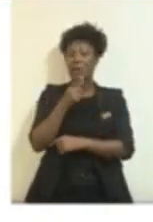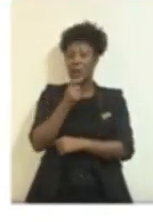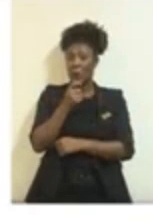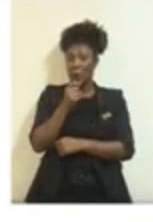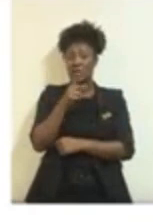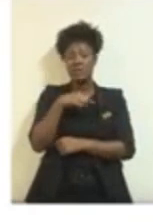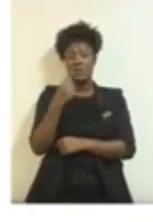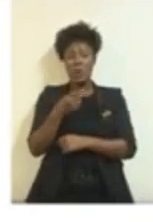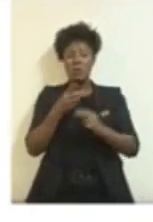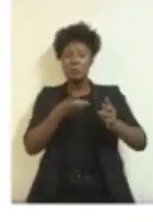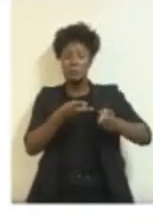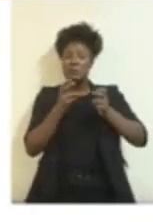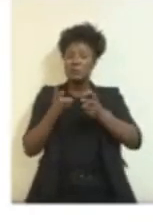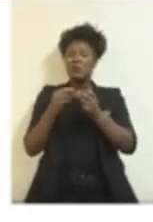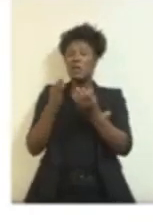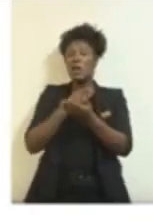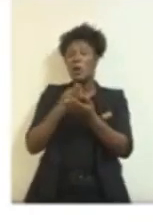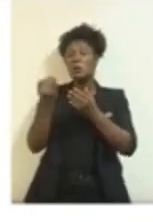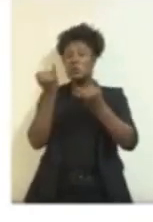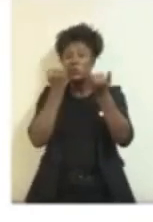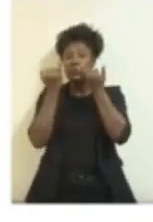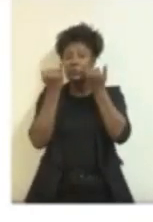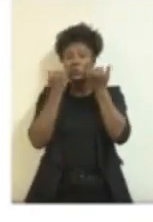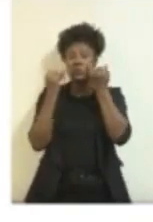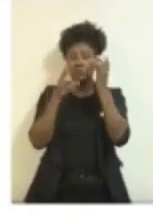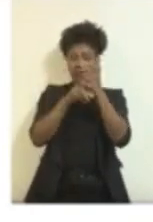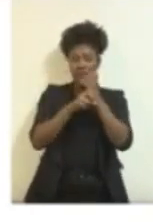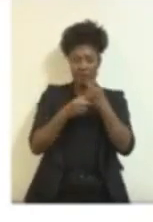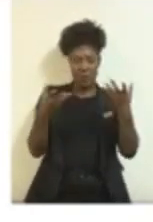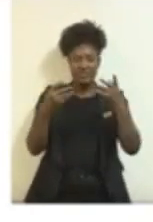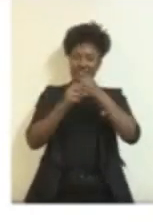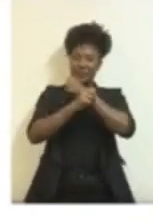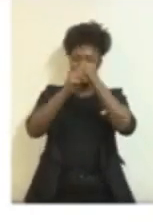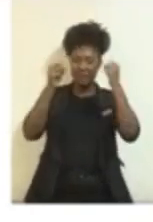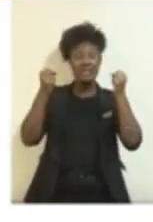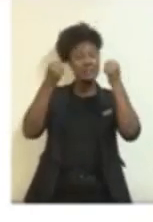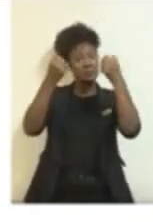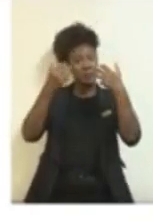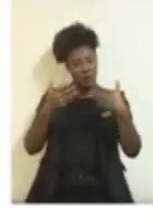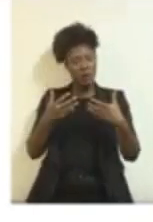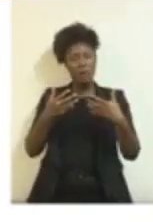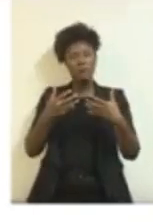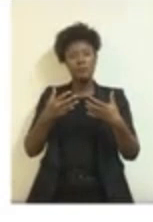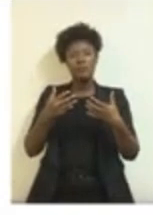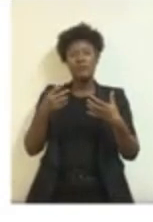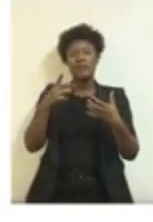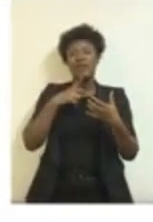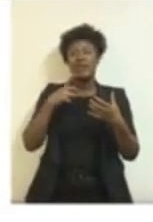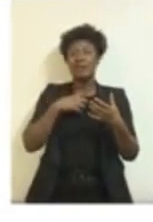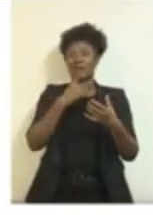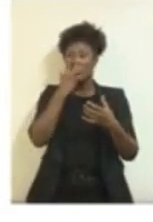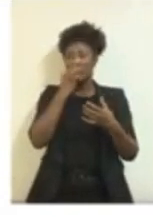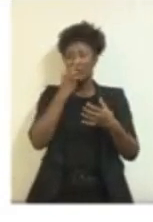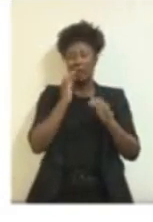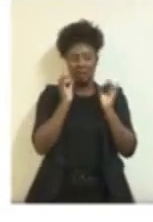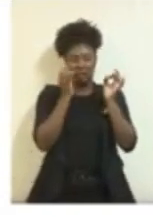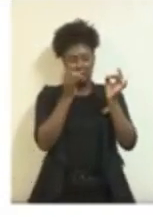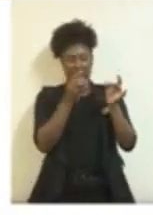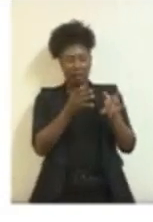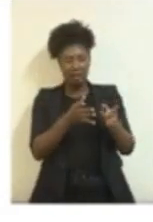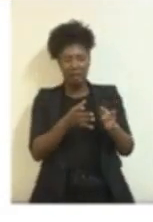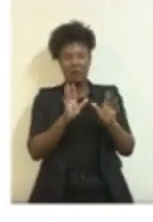gente percebe nos dados trazidos pela manhã de supressão de vegetação nativa, de nível de degradação até hoje em